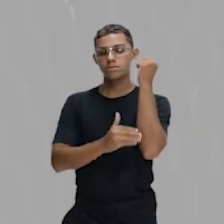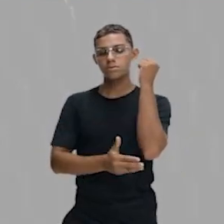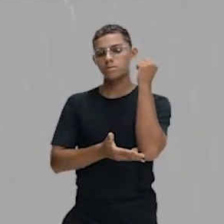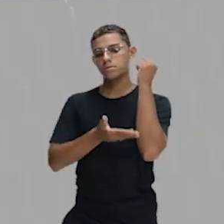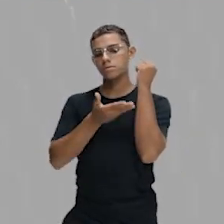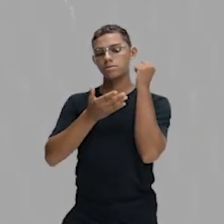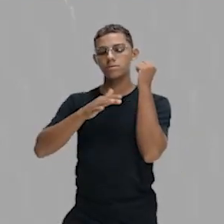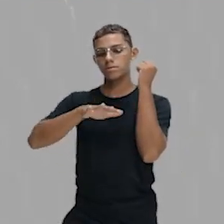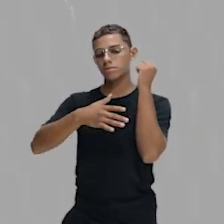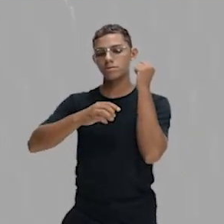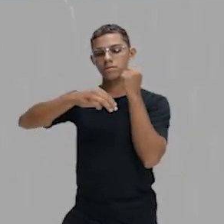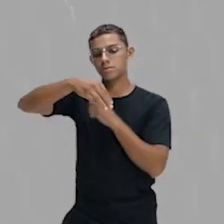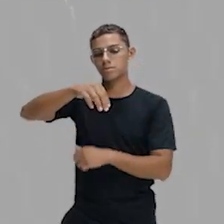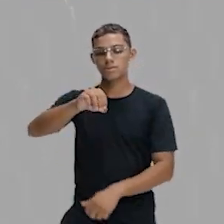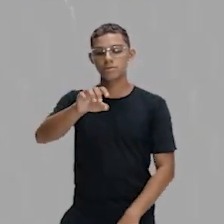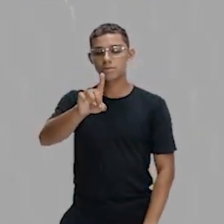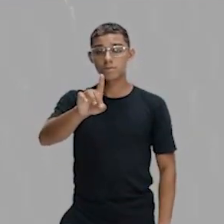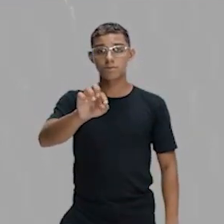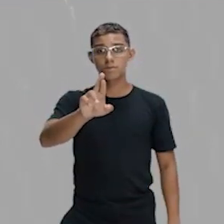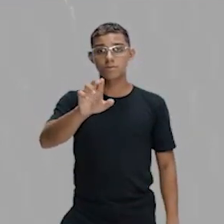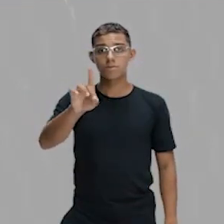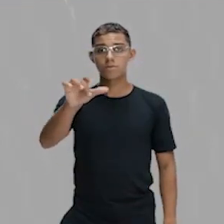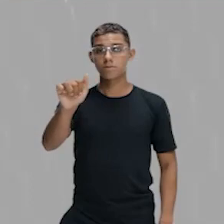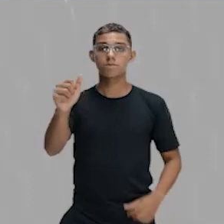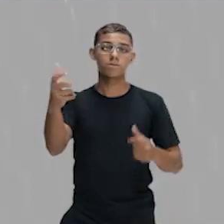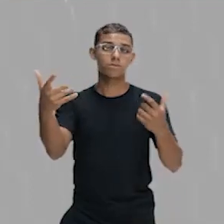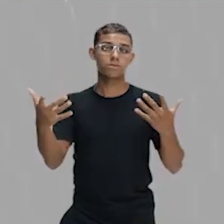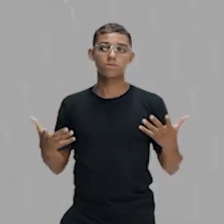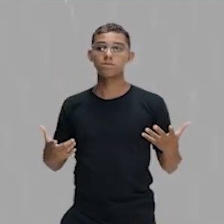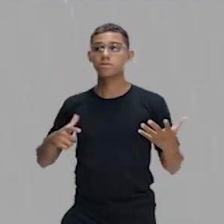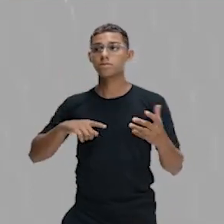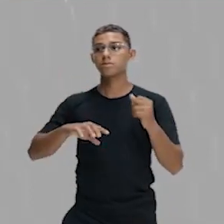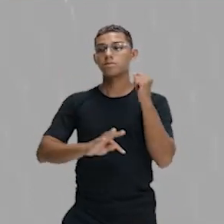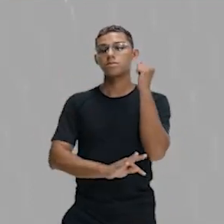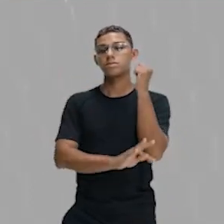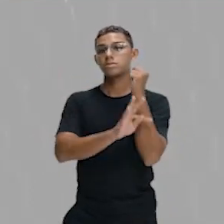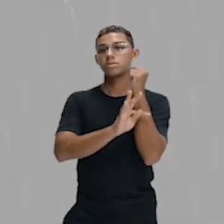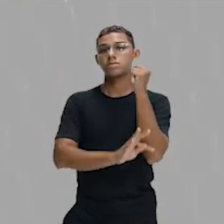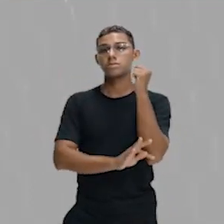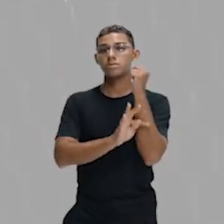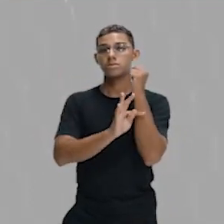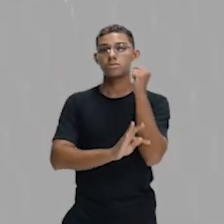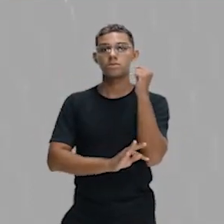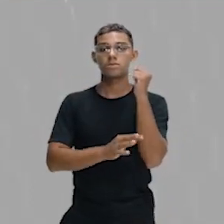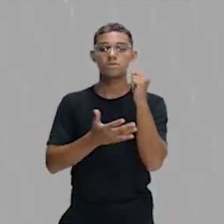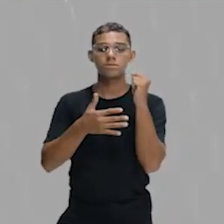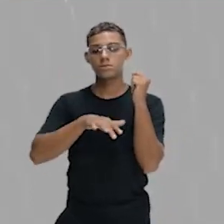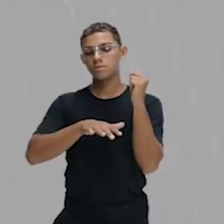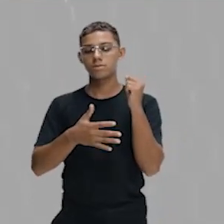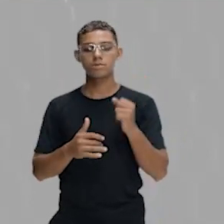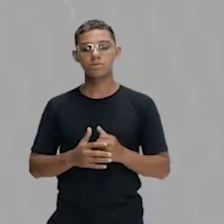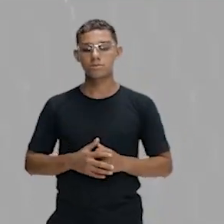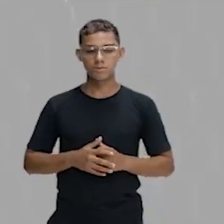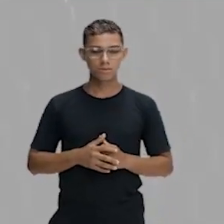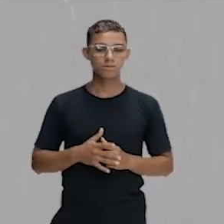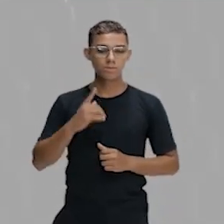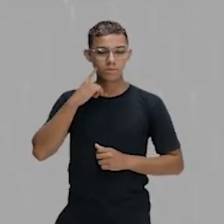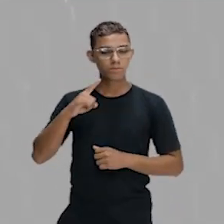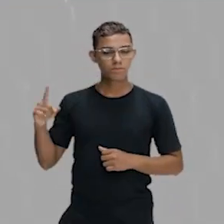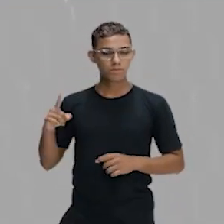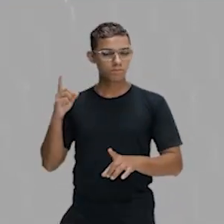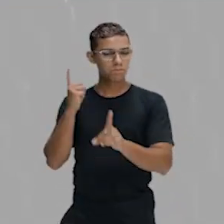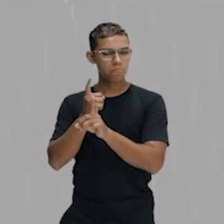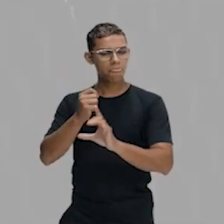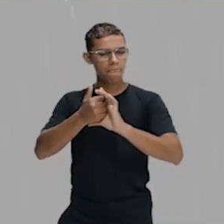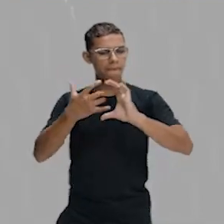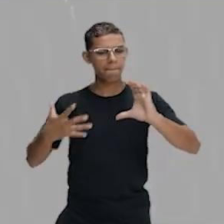a floresta pluvial tropical. E nós vamos encontrar aqui temperaturas moderadas. Uma